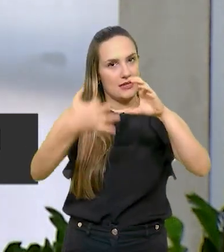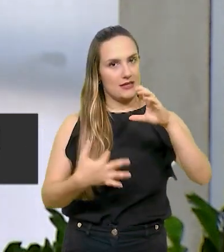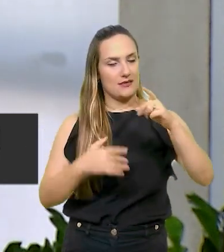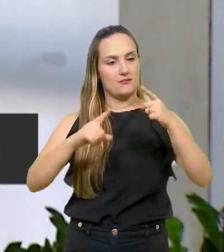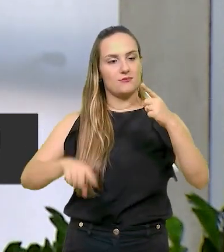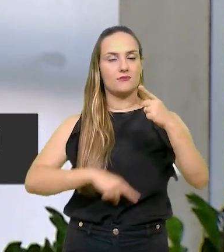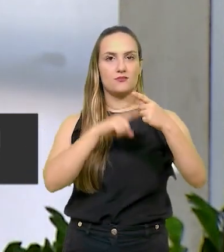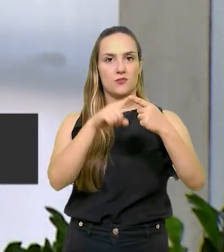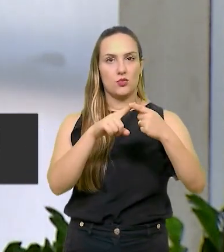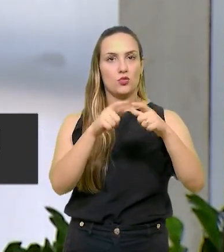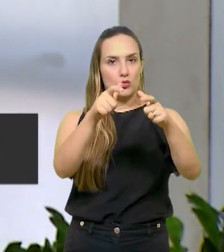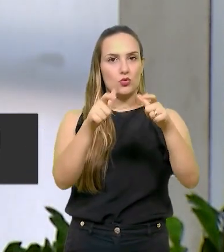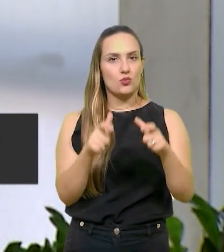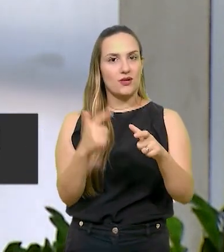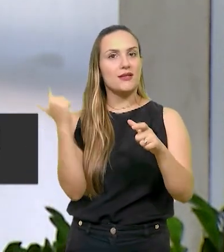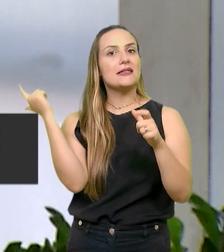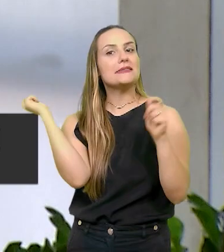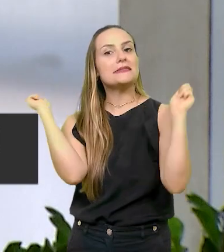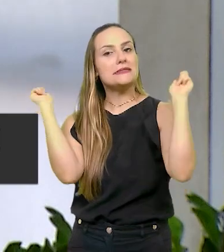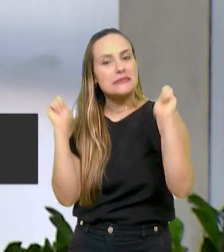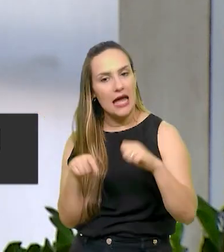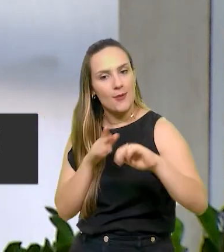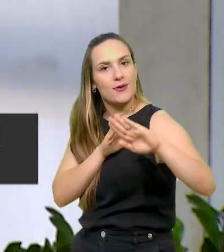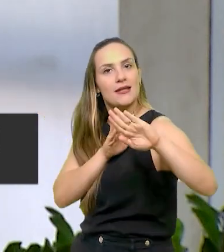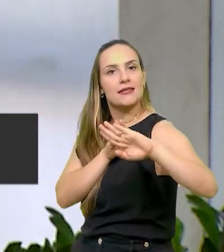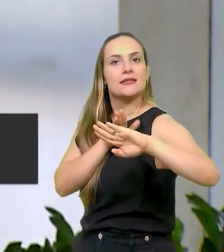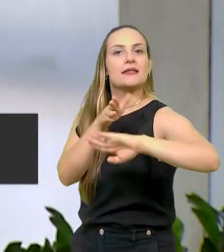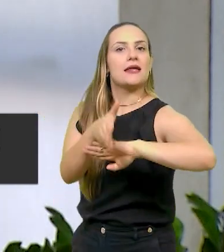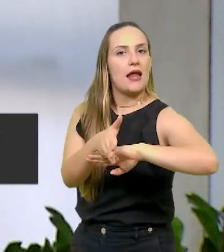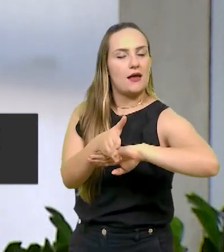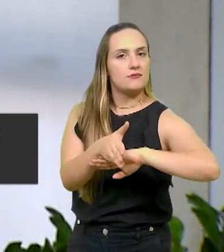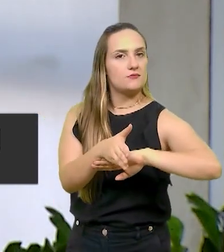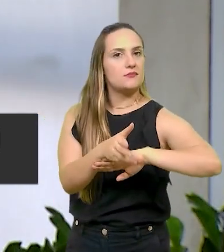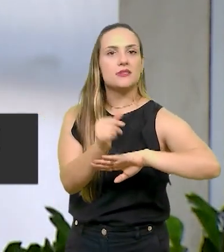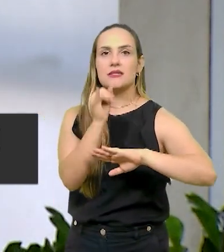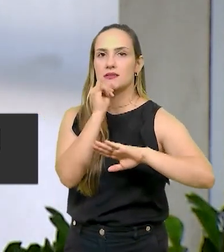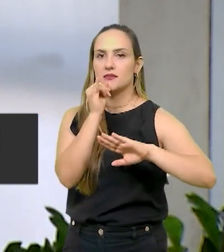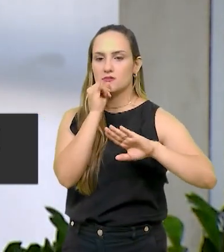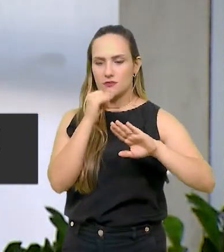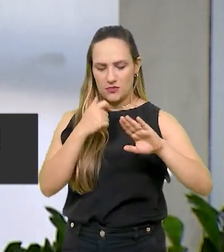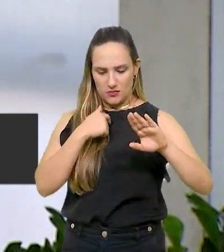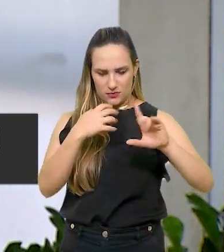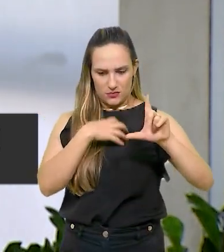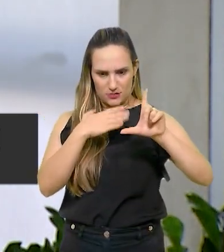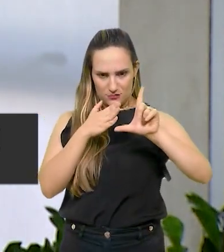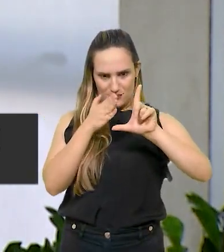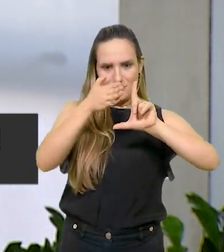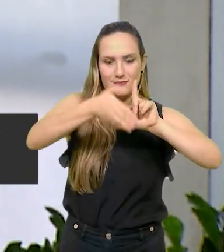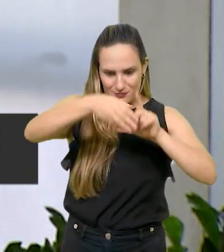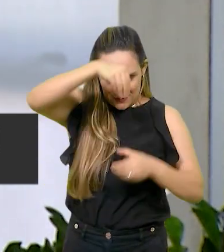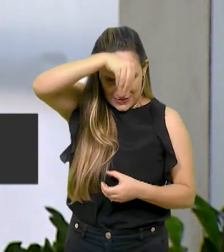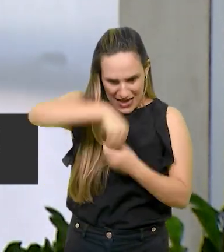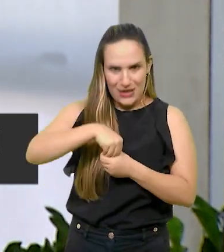ambiente imersivo. O que é algo imersivo? É quando você está usando alguma coisa e você se sente